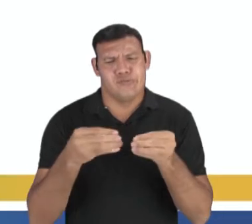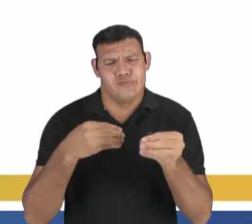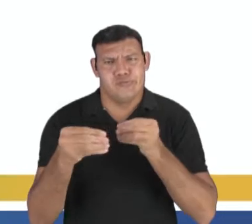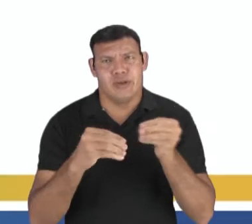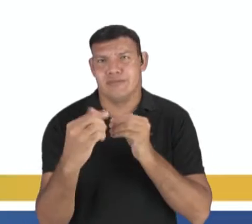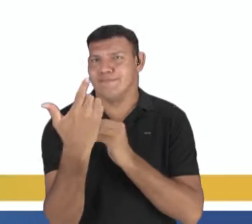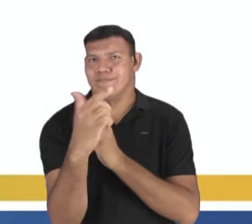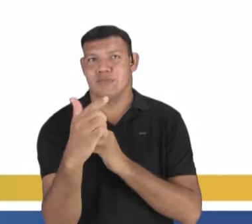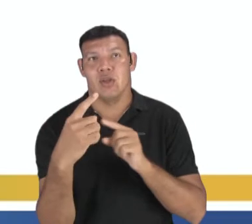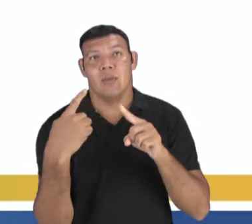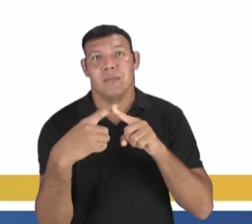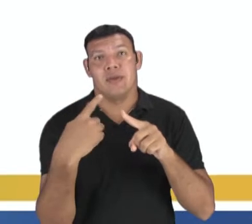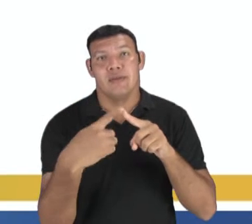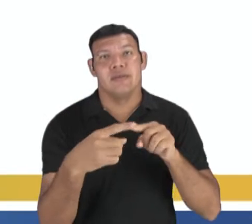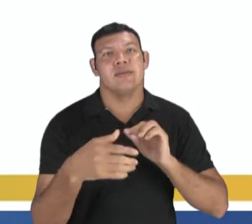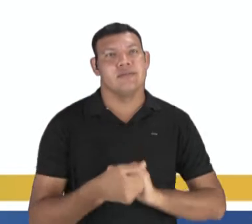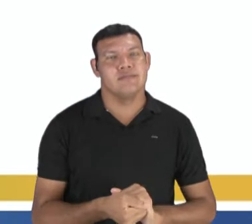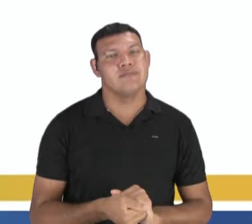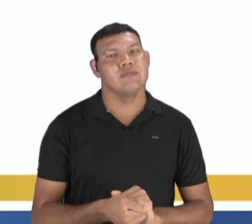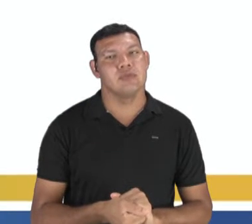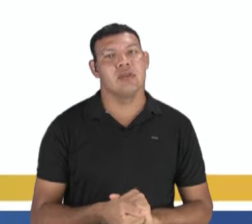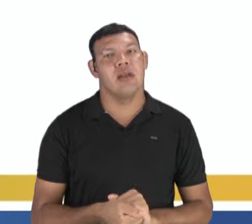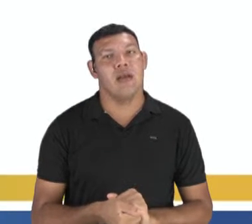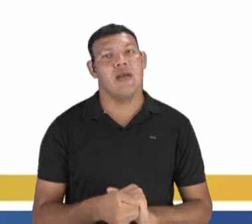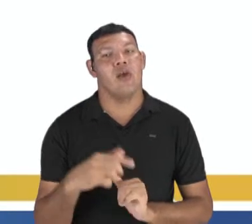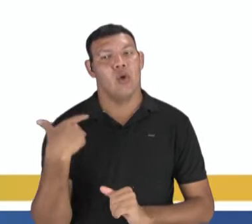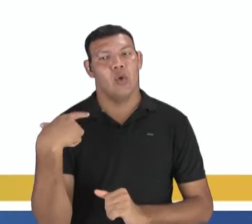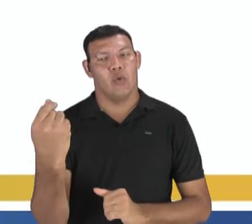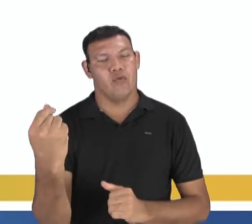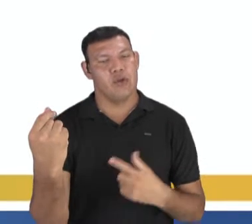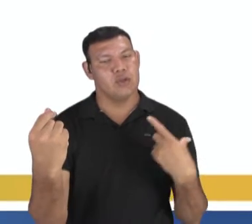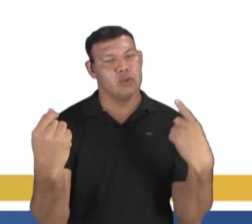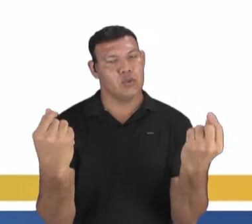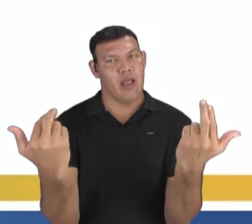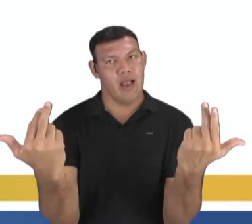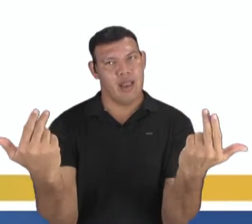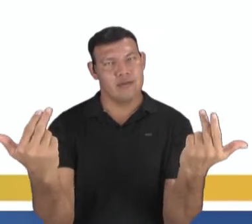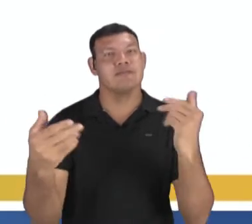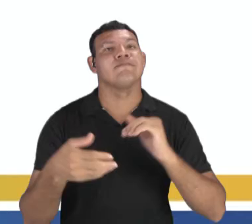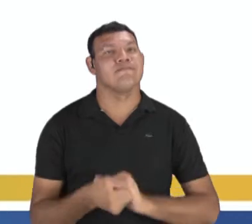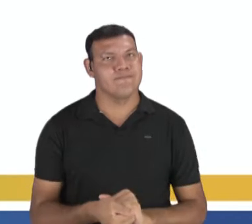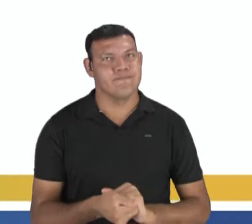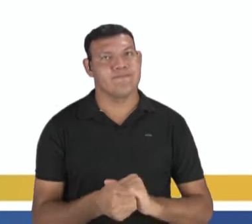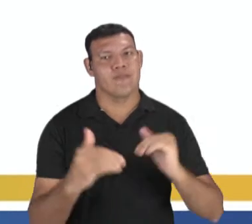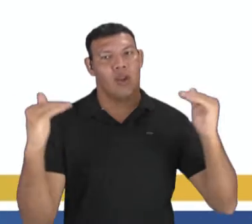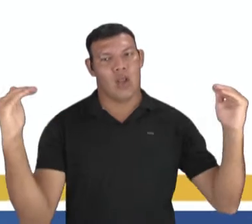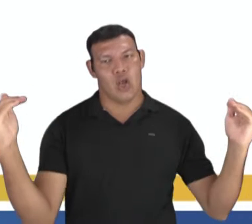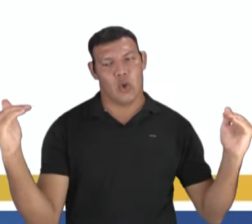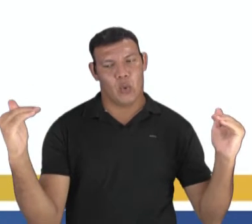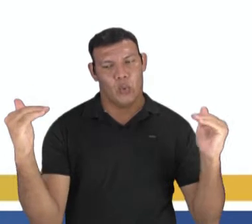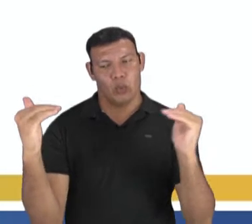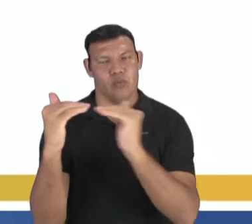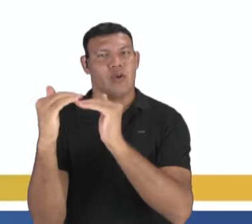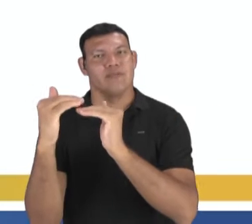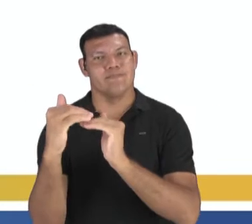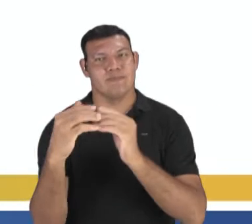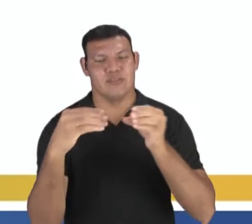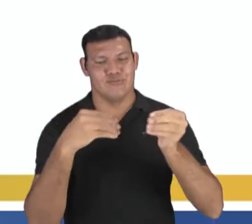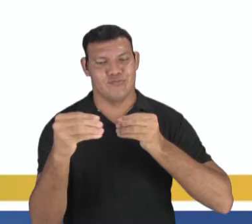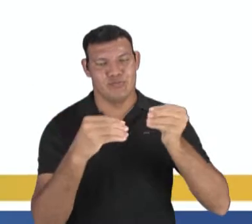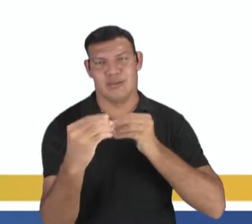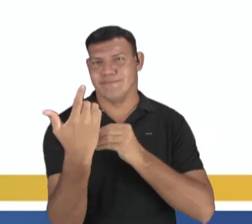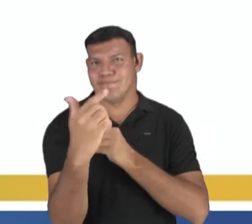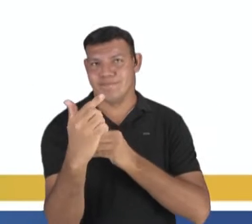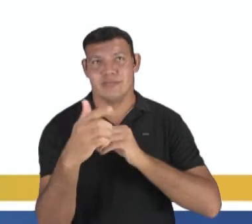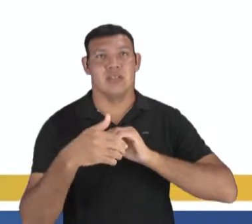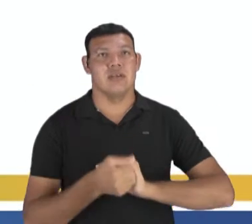quê? Porque, ao final, eles saem com a mesma velocidade. Isso é característico de uma colisão inelástica, ok?